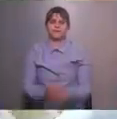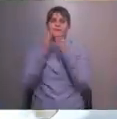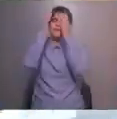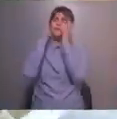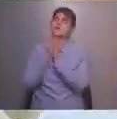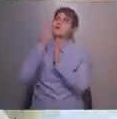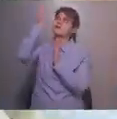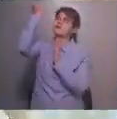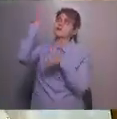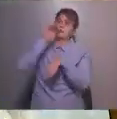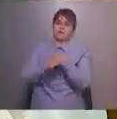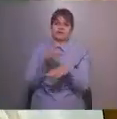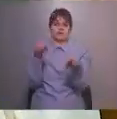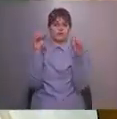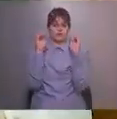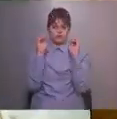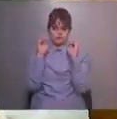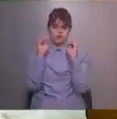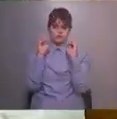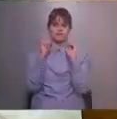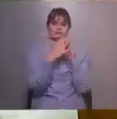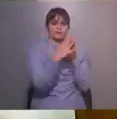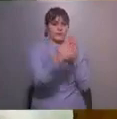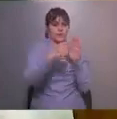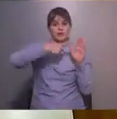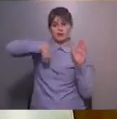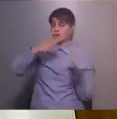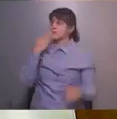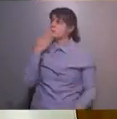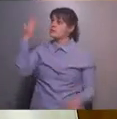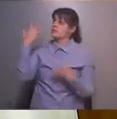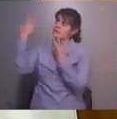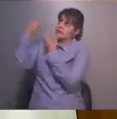Ó Maria, concebida sem pecado.